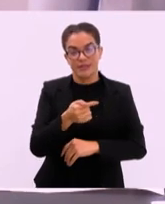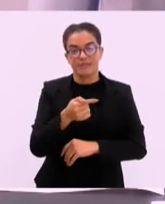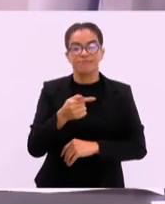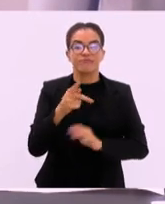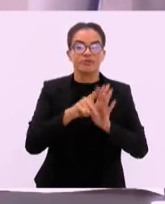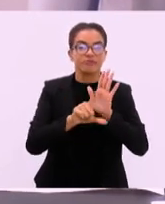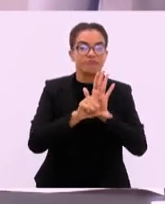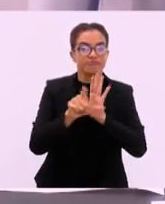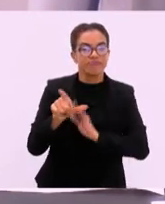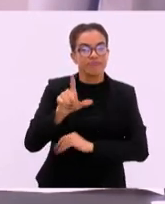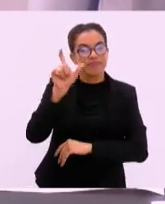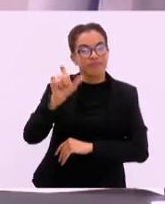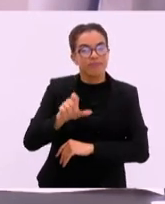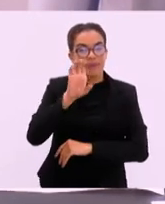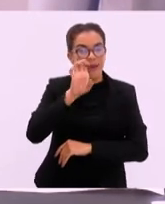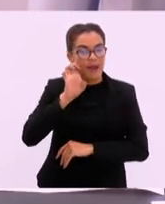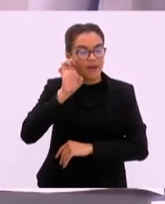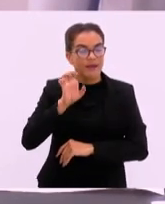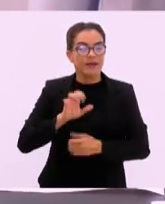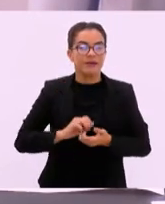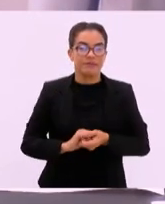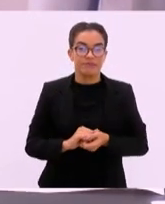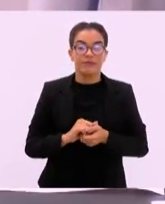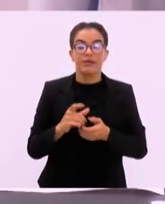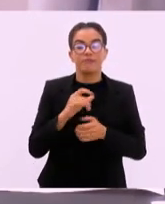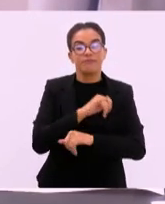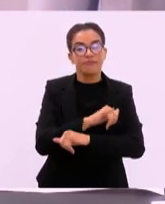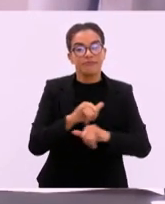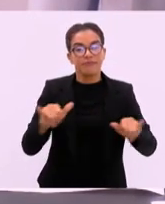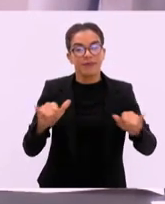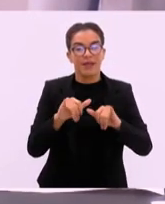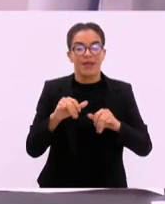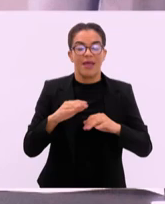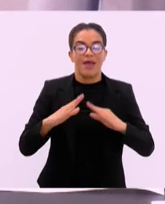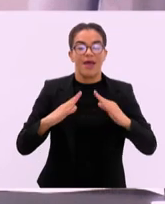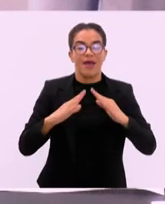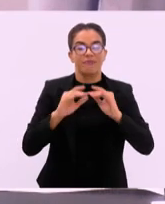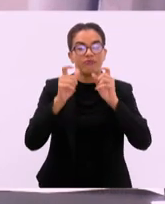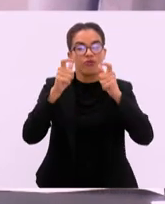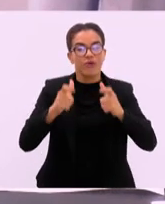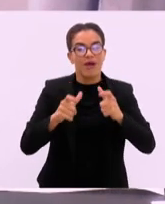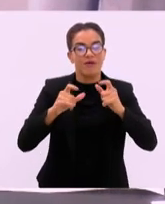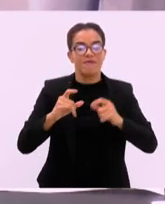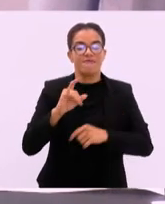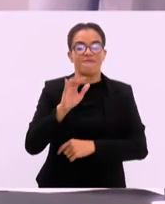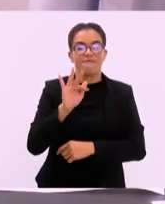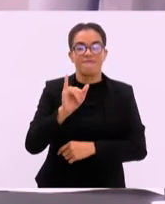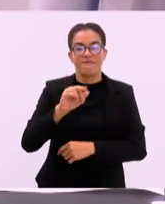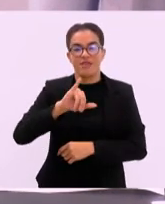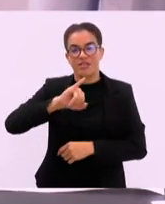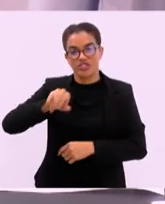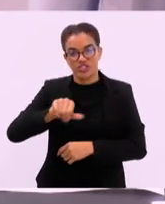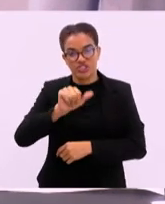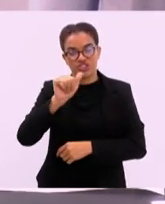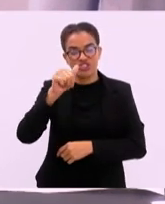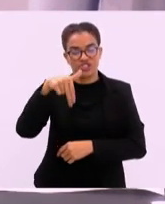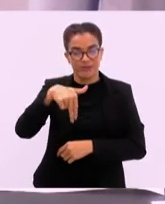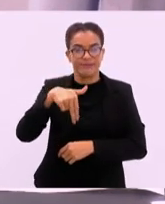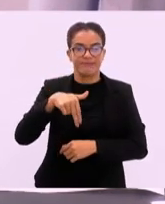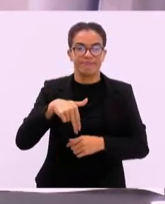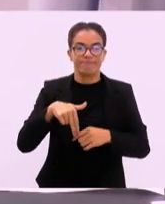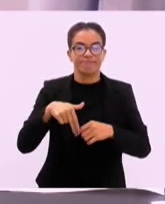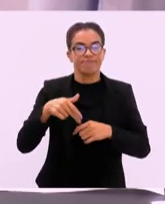de lei de autoria da deputada Élica Takimoto, que declara a Casa Firjan como patrimônio histórico, cultural e turístico de natureza imaterial do Estado do Rio de